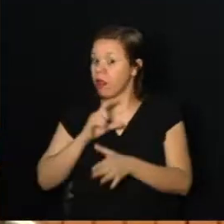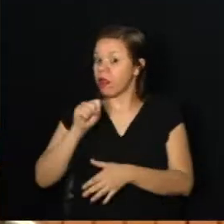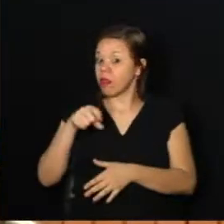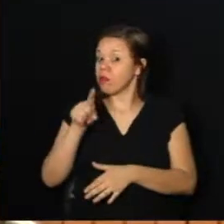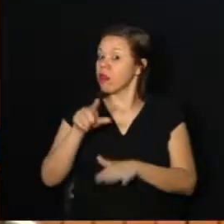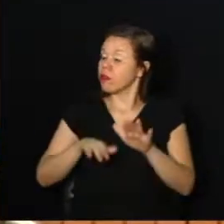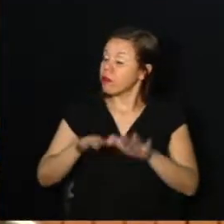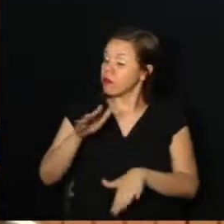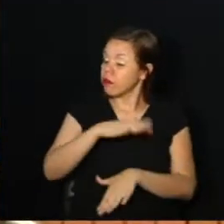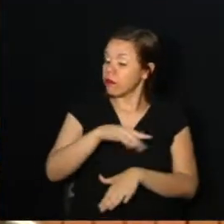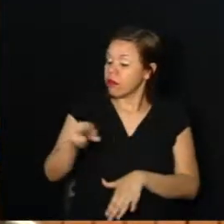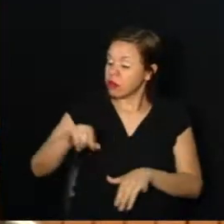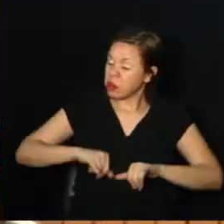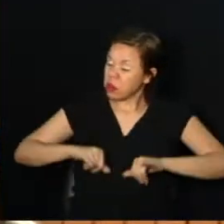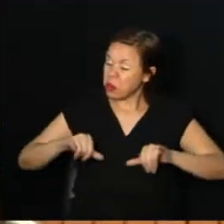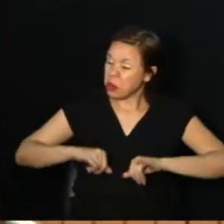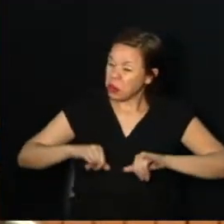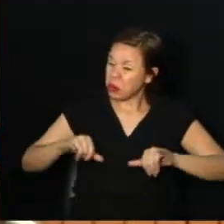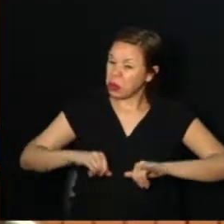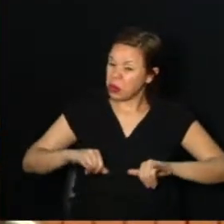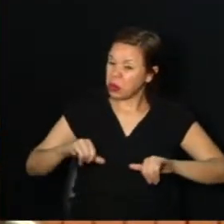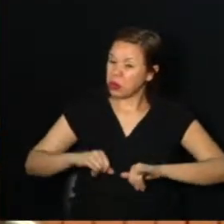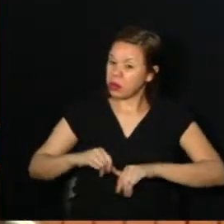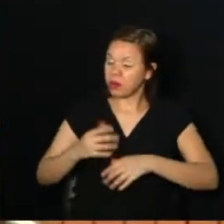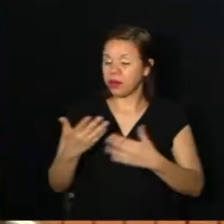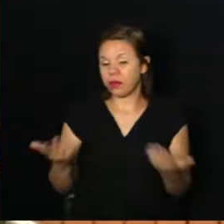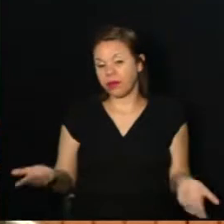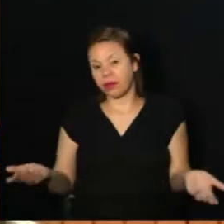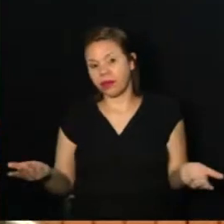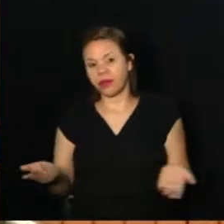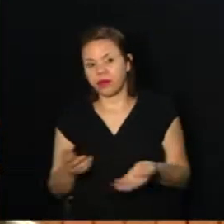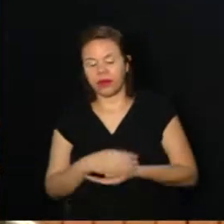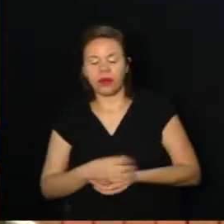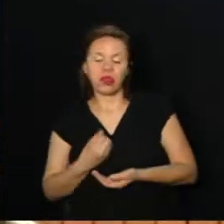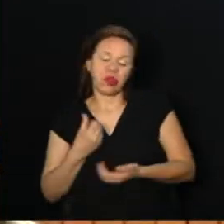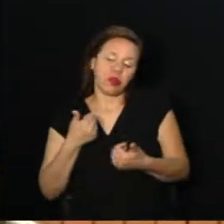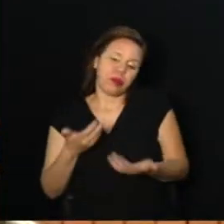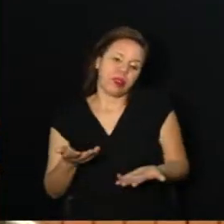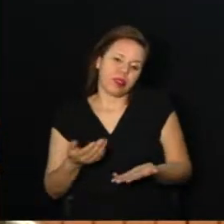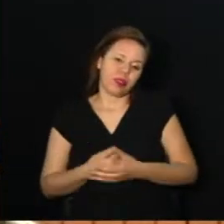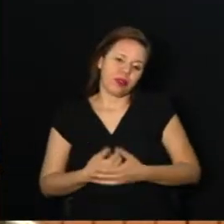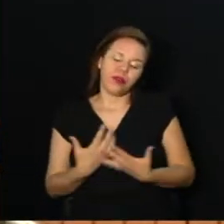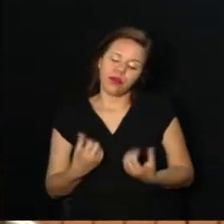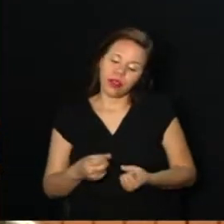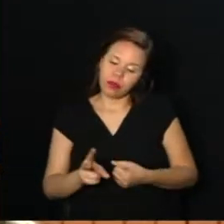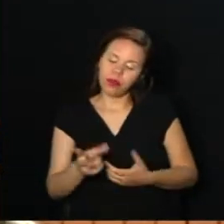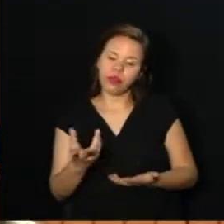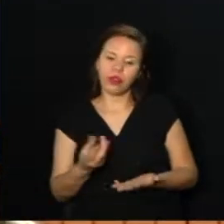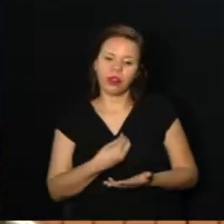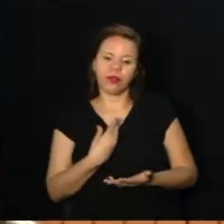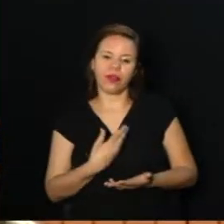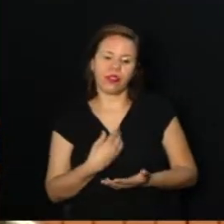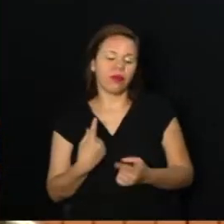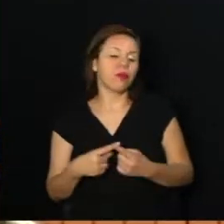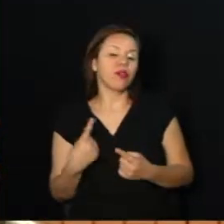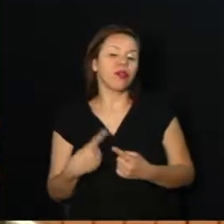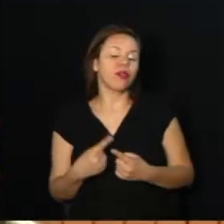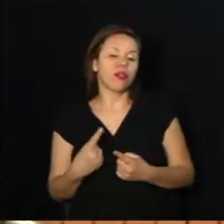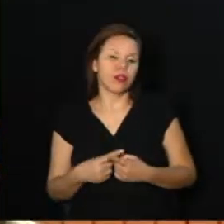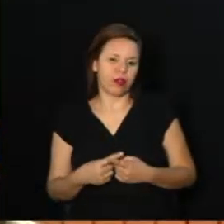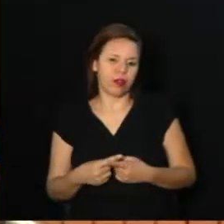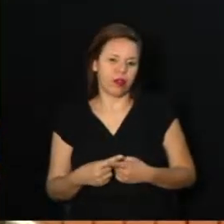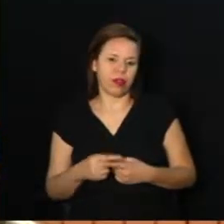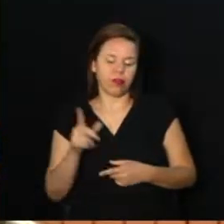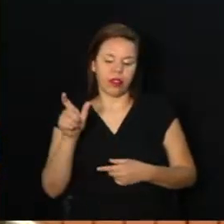São crianças que sofrem, tal, tem. Mas às vezes, está tudo bem, vamos tocando assim mesmo. Porque está naquela zona